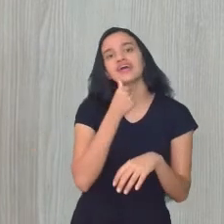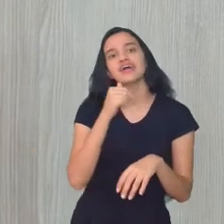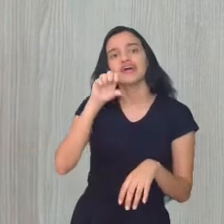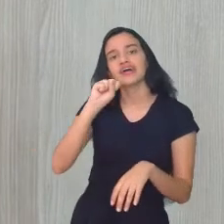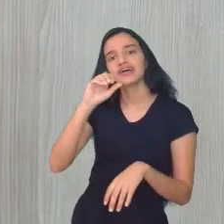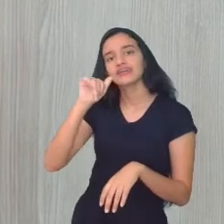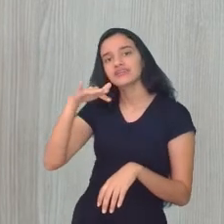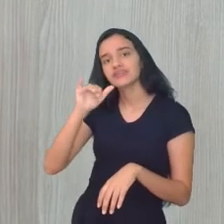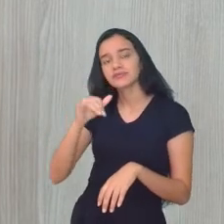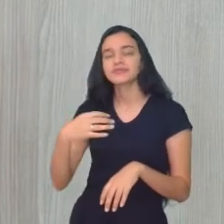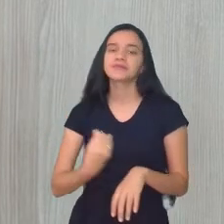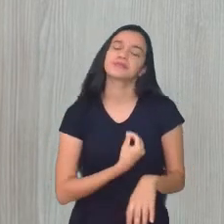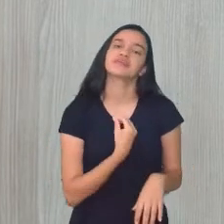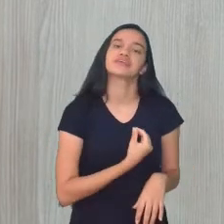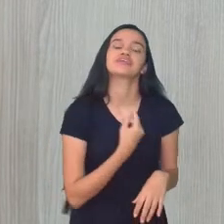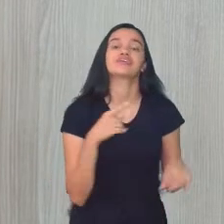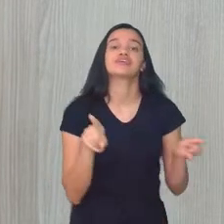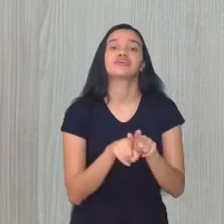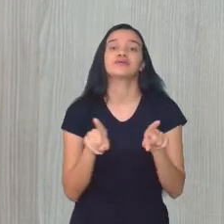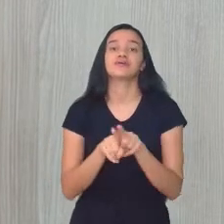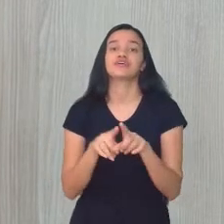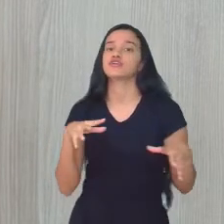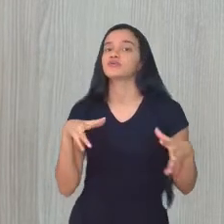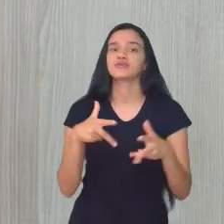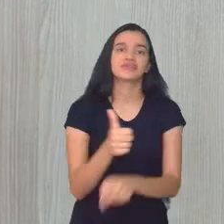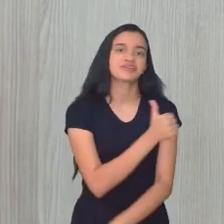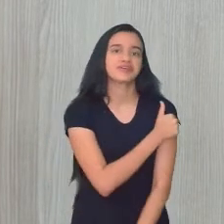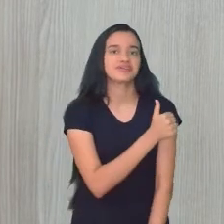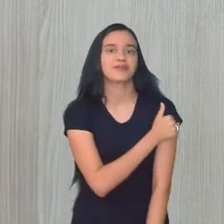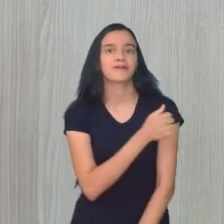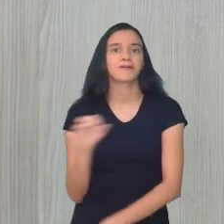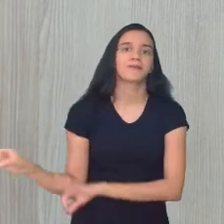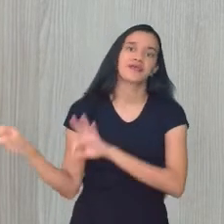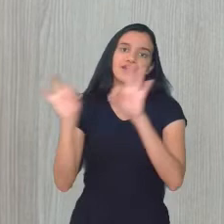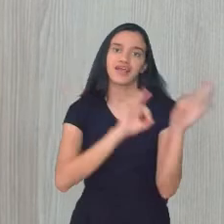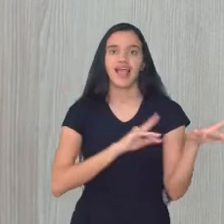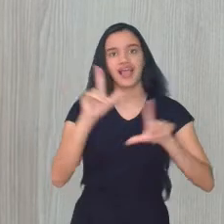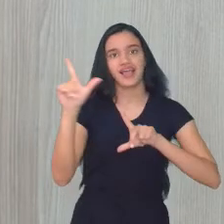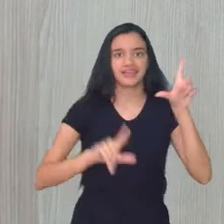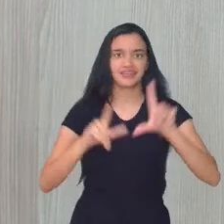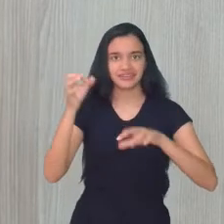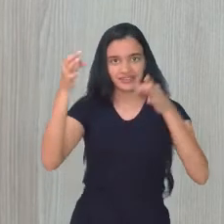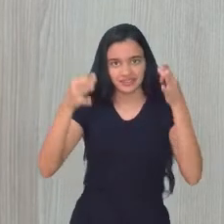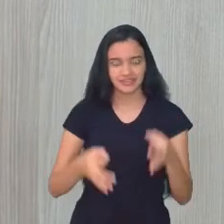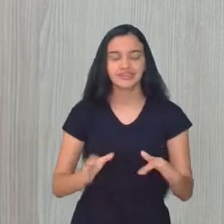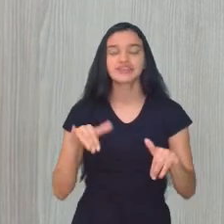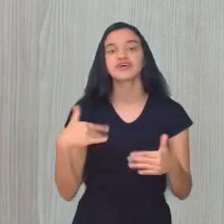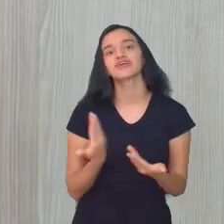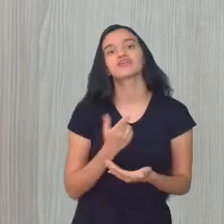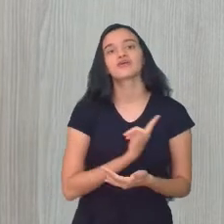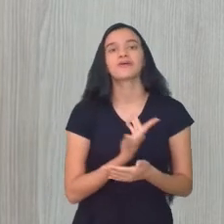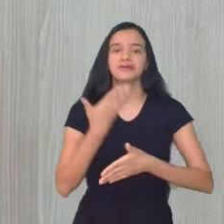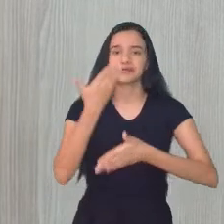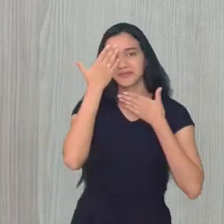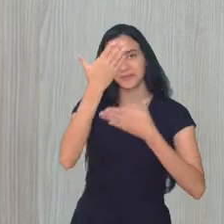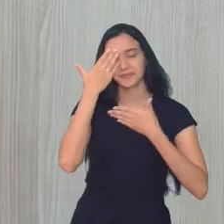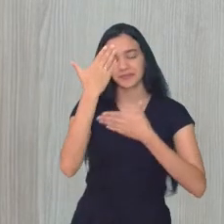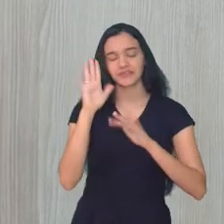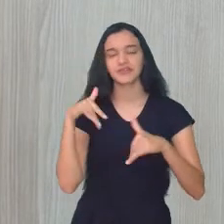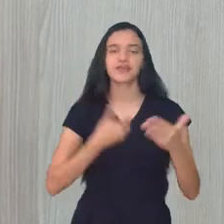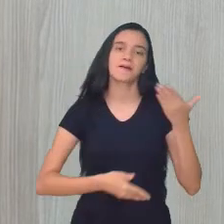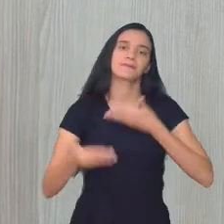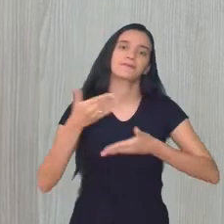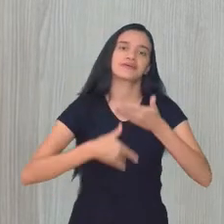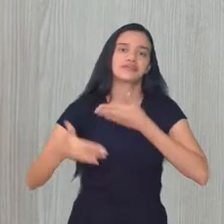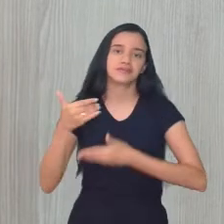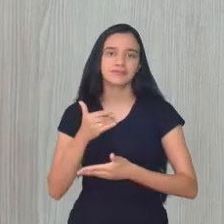vez, professora, está presente. E todos os nossos estudantes que estão nos assistindo em casa, tá certo? A gente agradece muito e toda a